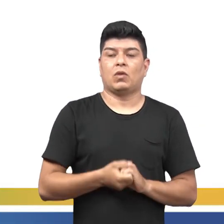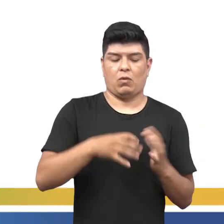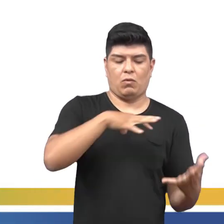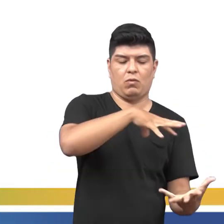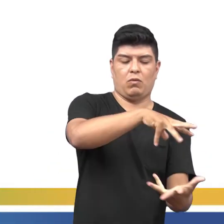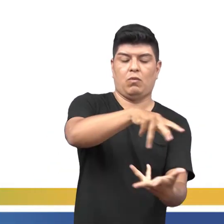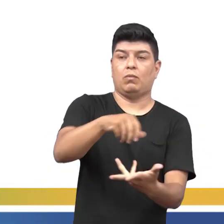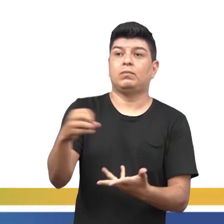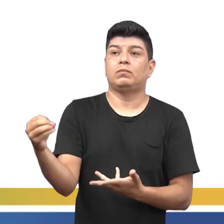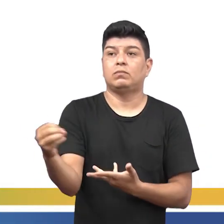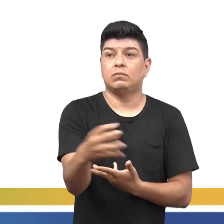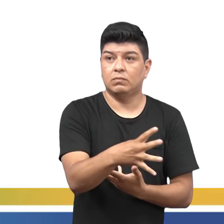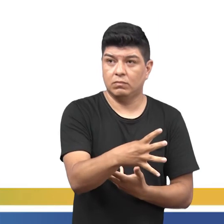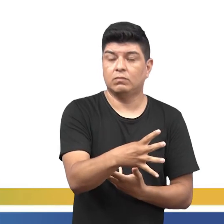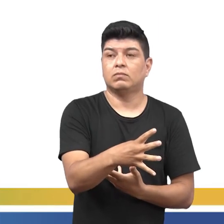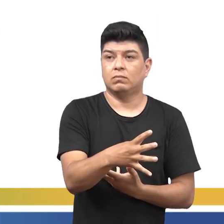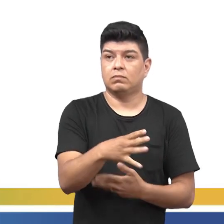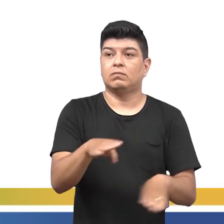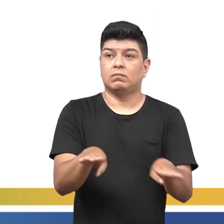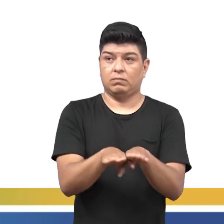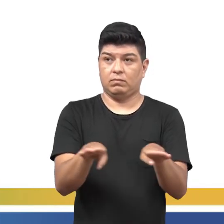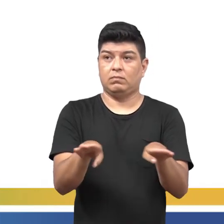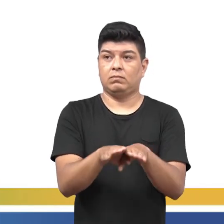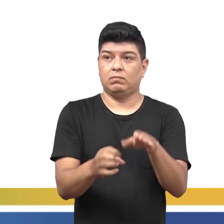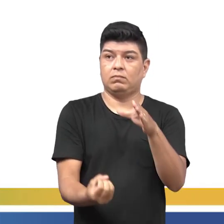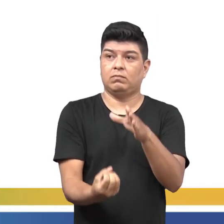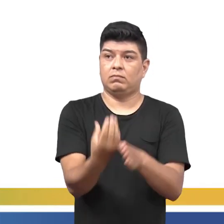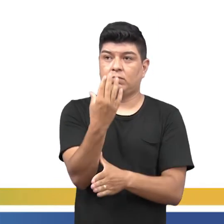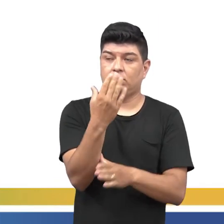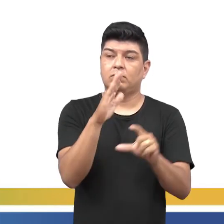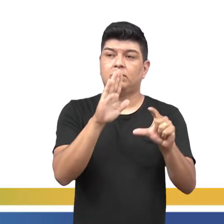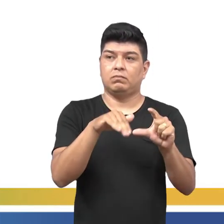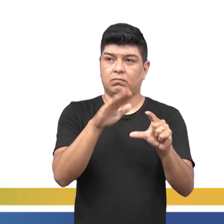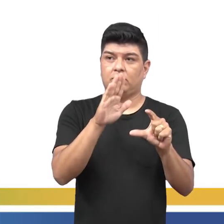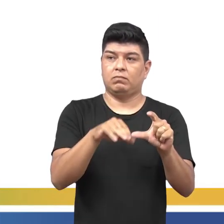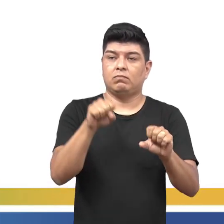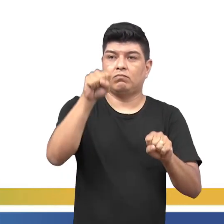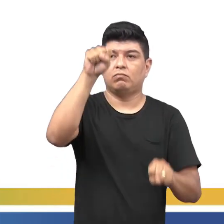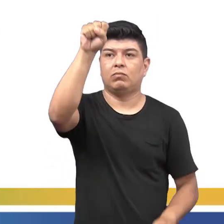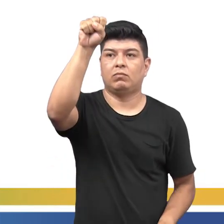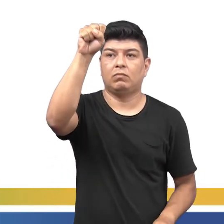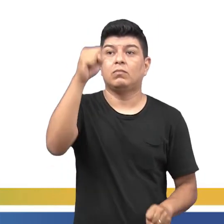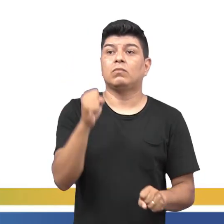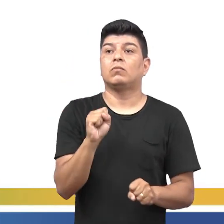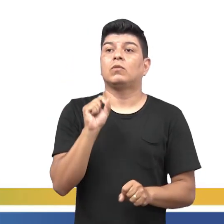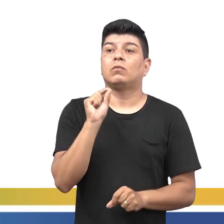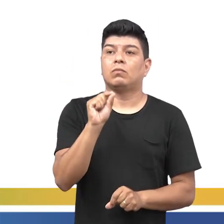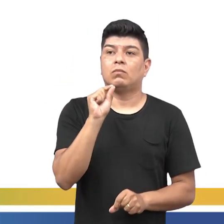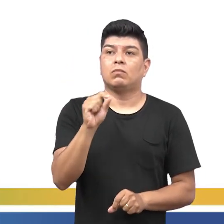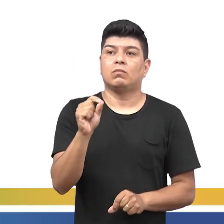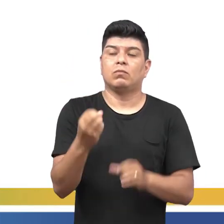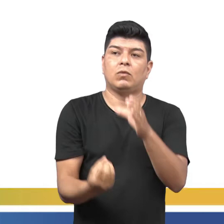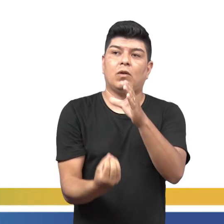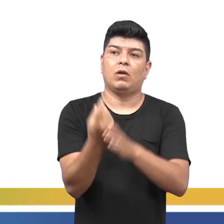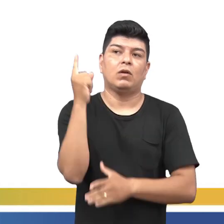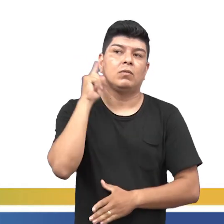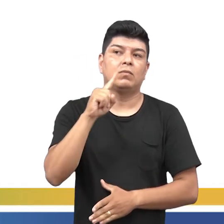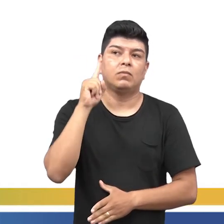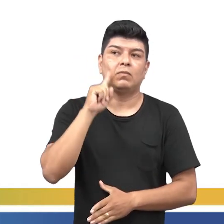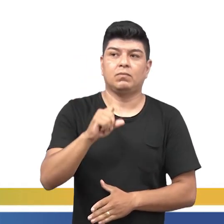mundo moderno também produz seus mitos. O Superman foi produzido nos Estados Unidos